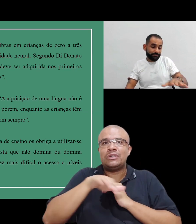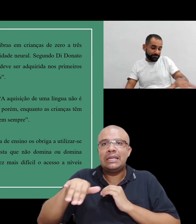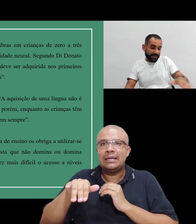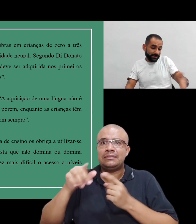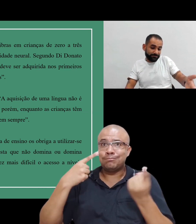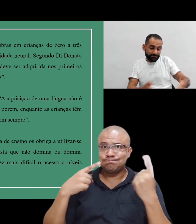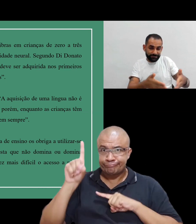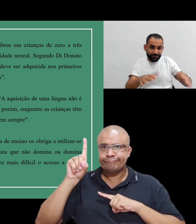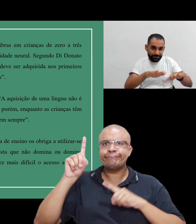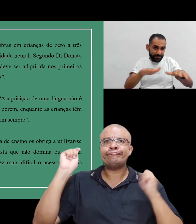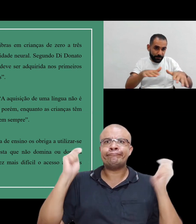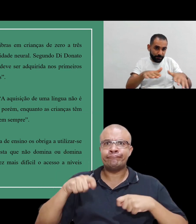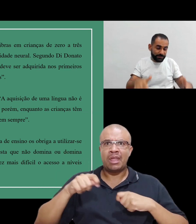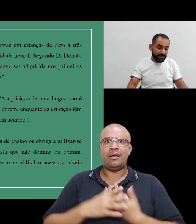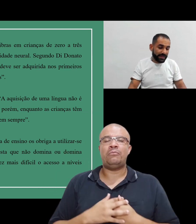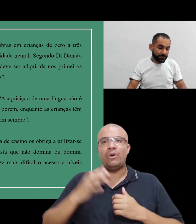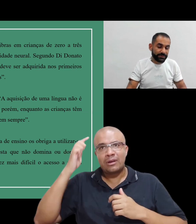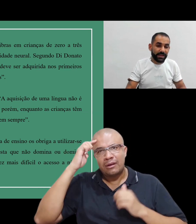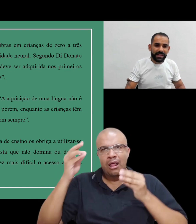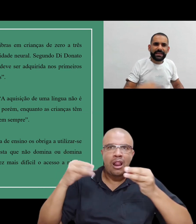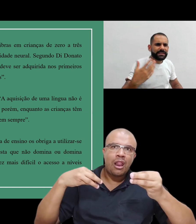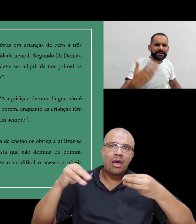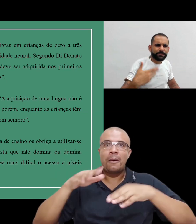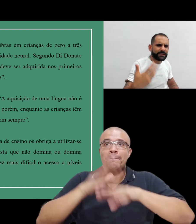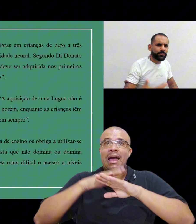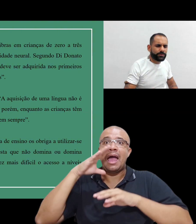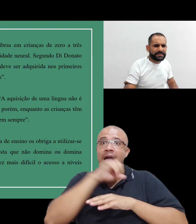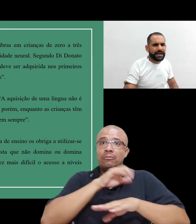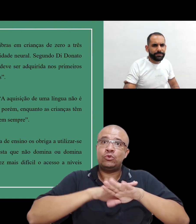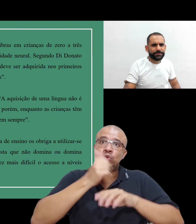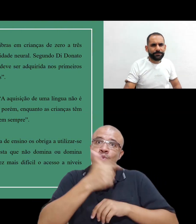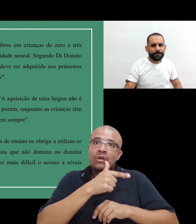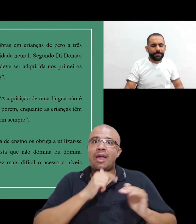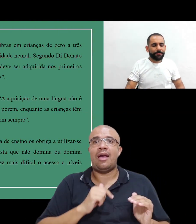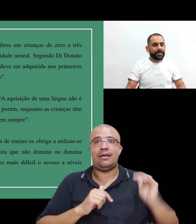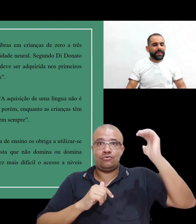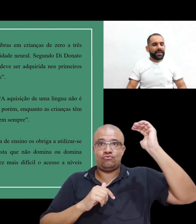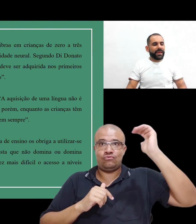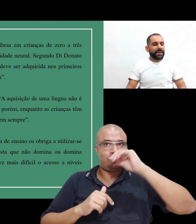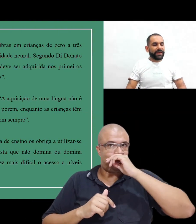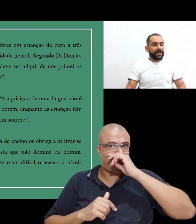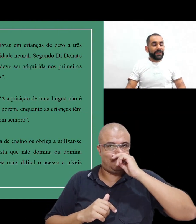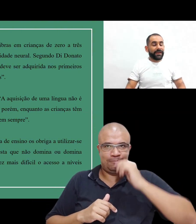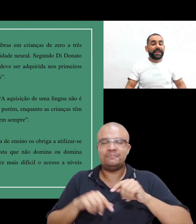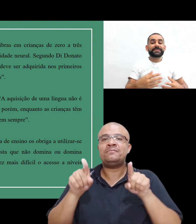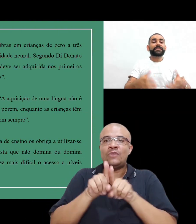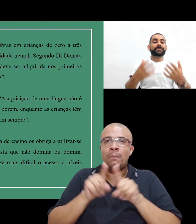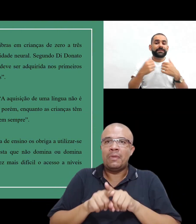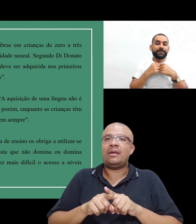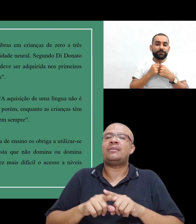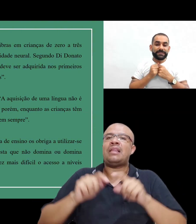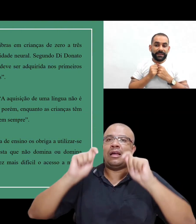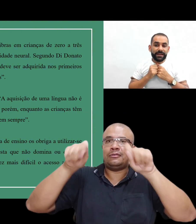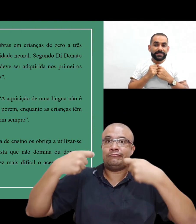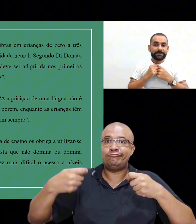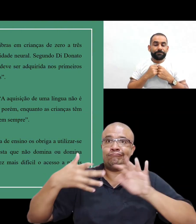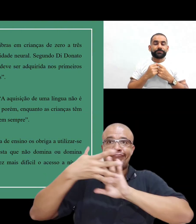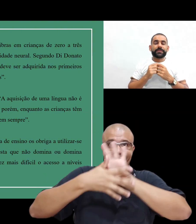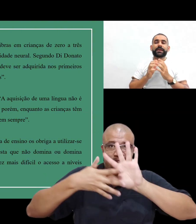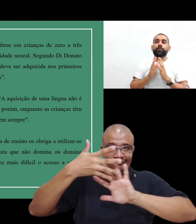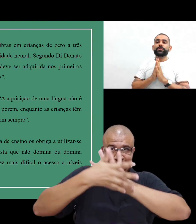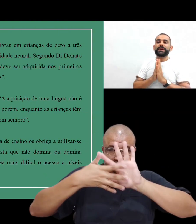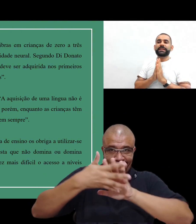criança, né, para os pequenos. E aí eles aprendem muito mais rápido. Em se tratando da língua de